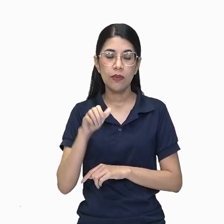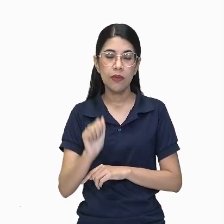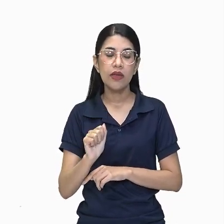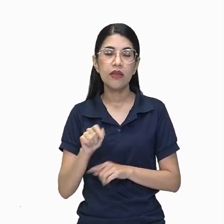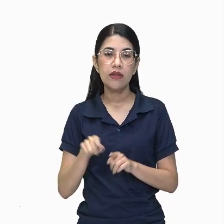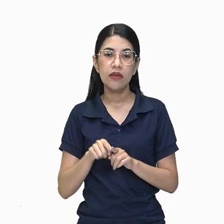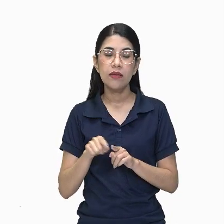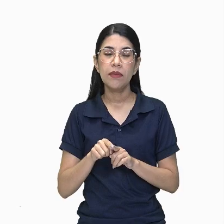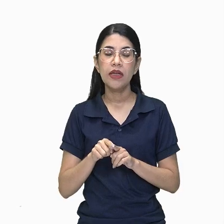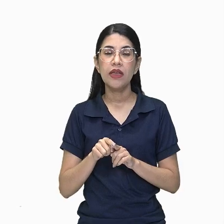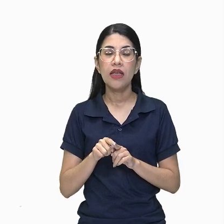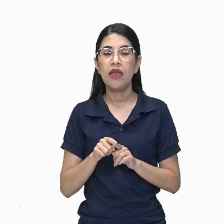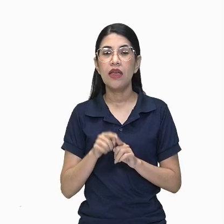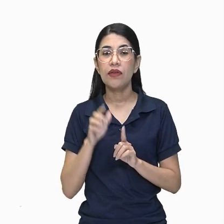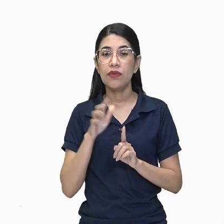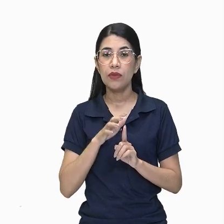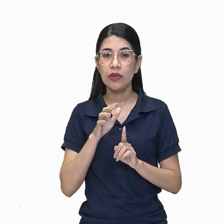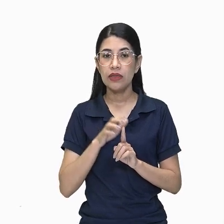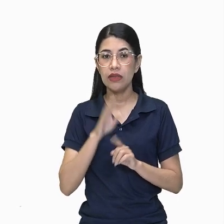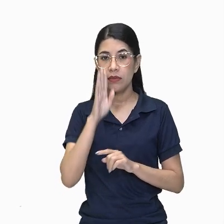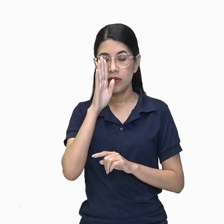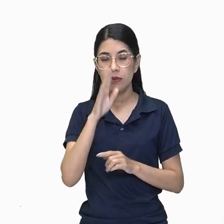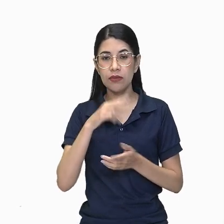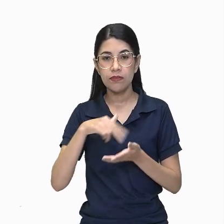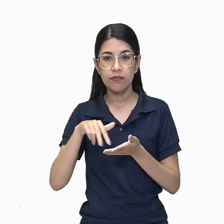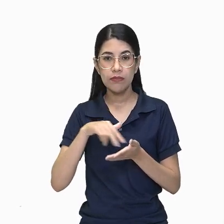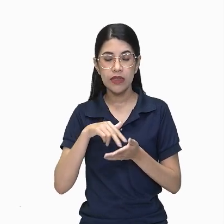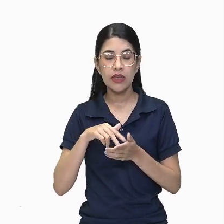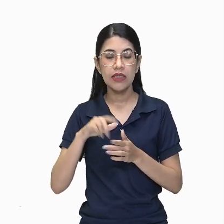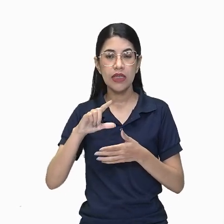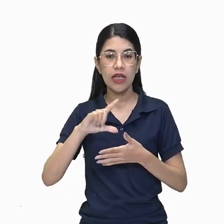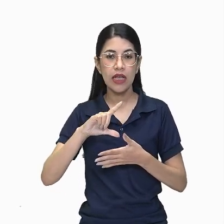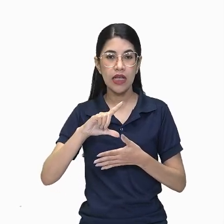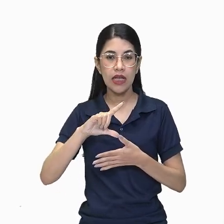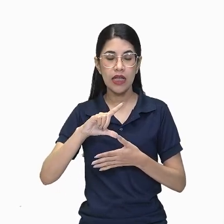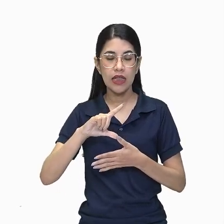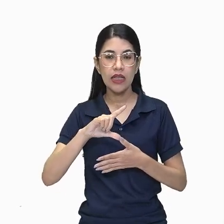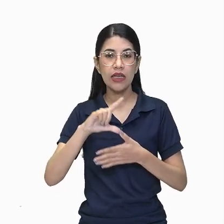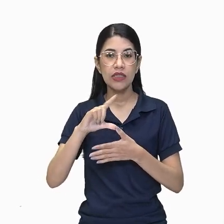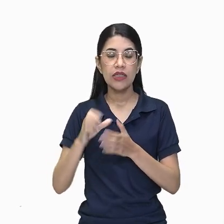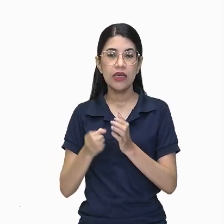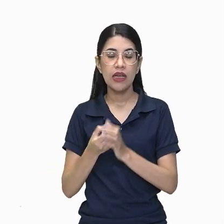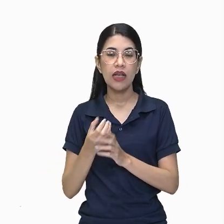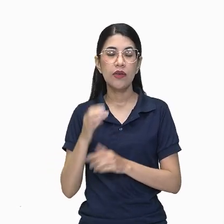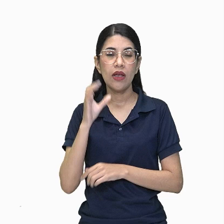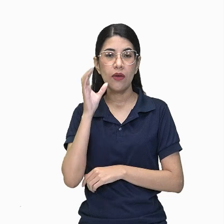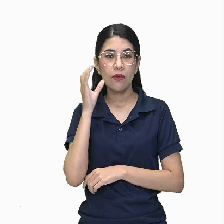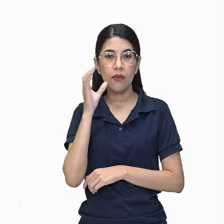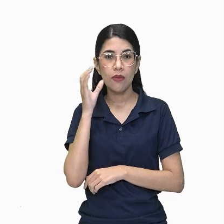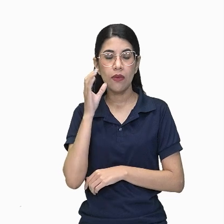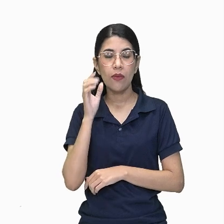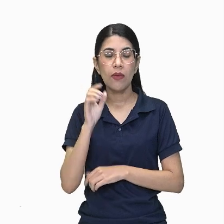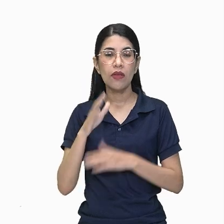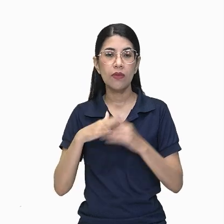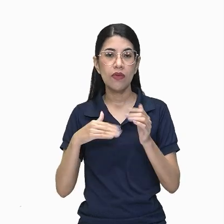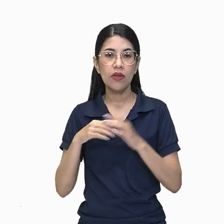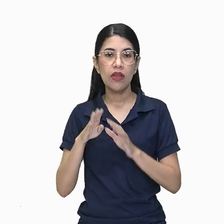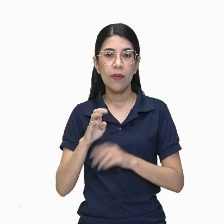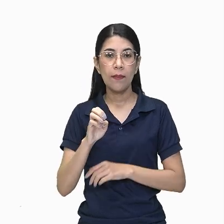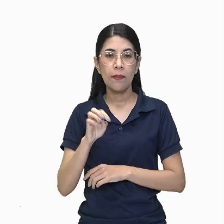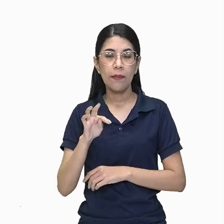inspirado principalmente pela dança latina criada lá na Colômbia pelo coreógrafo Beto Pérez na década